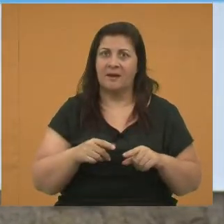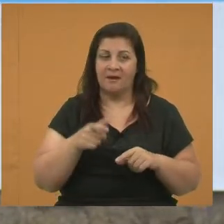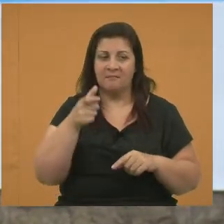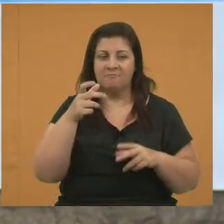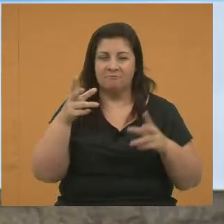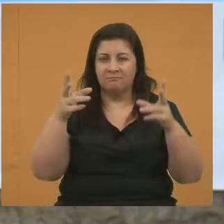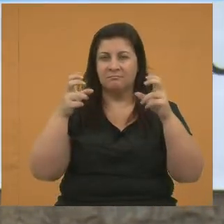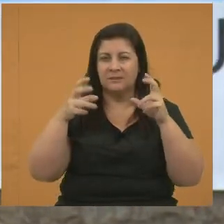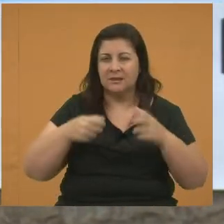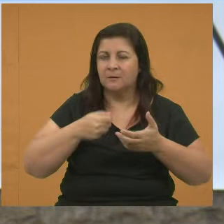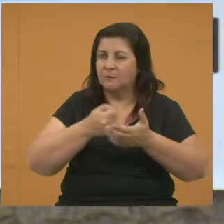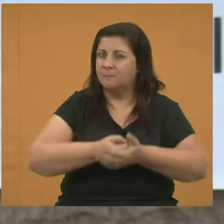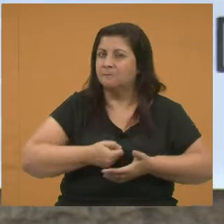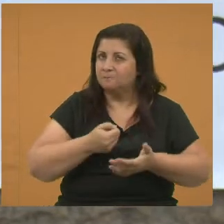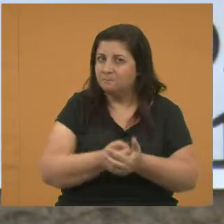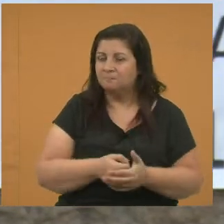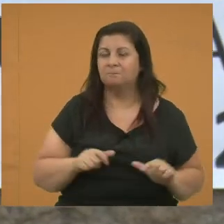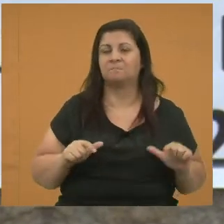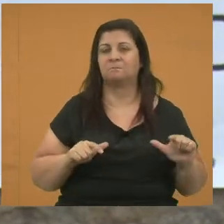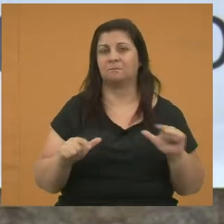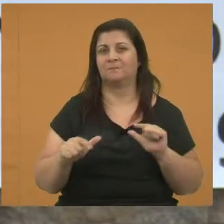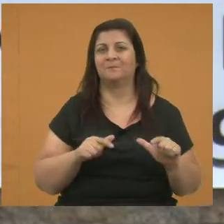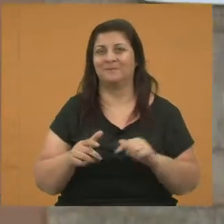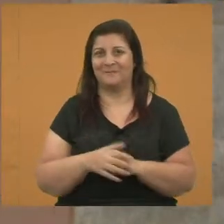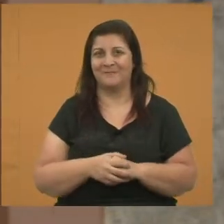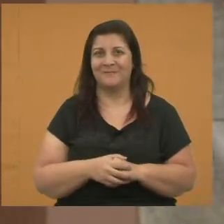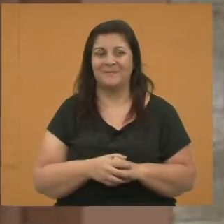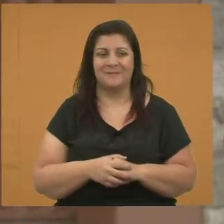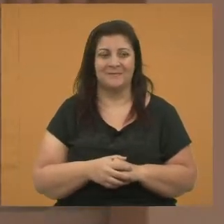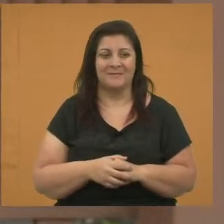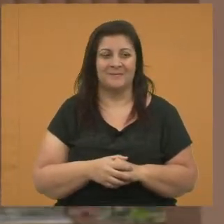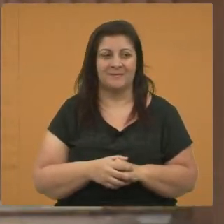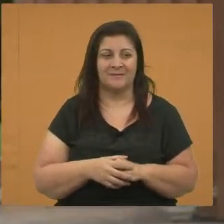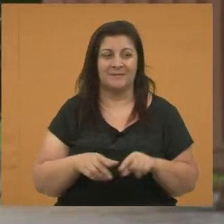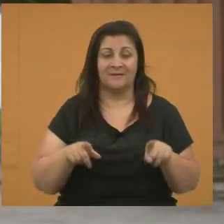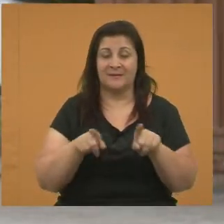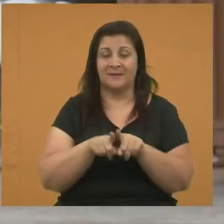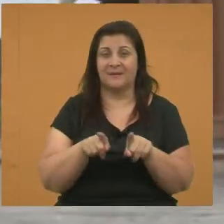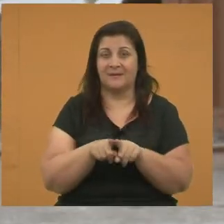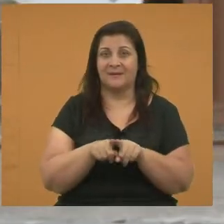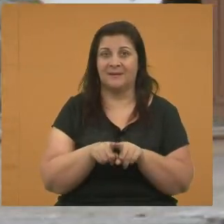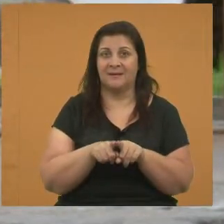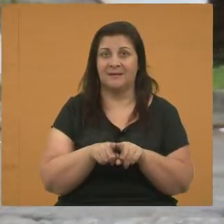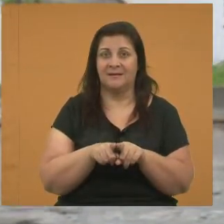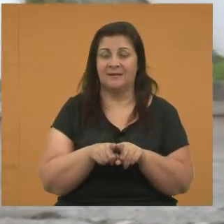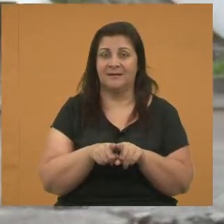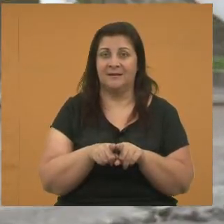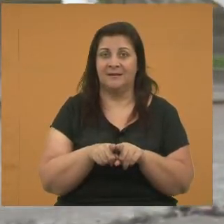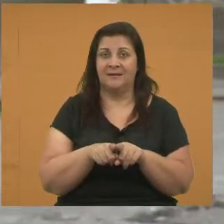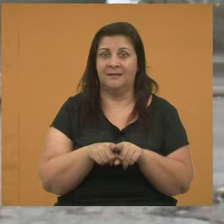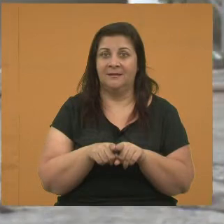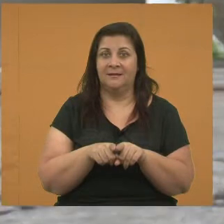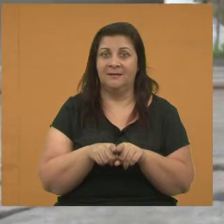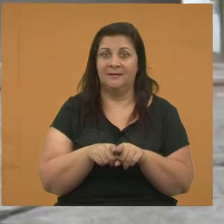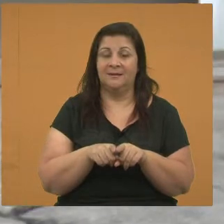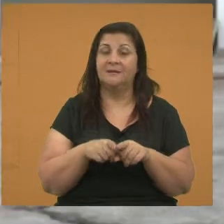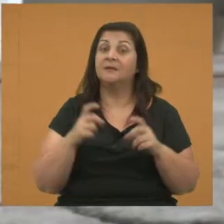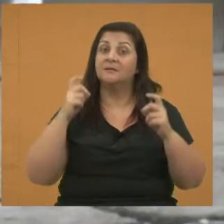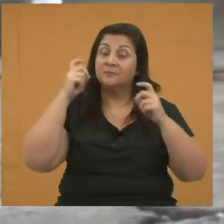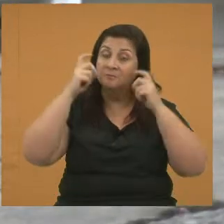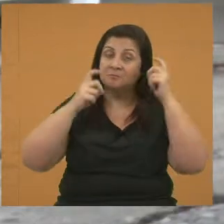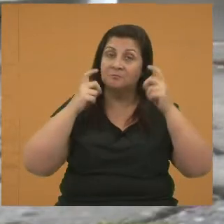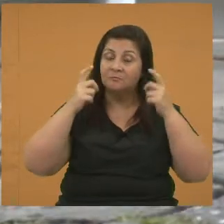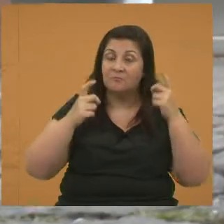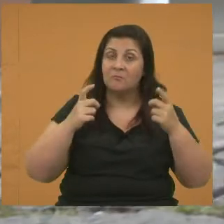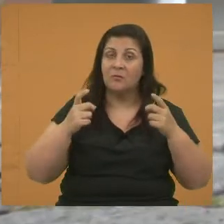missão do trabalho da Luciene, também é a questão que ela também se preocupa em